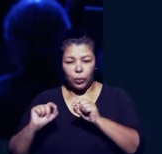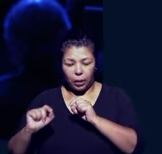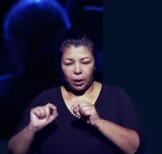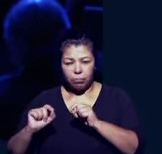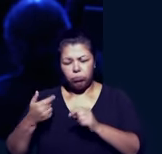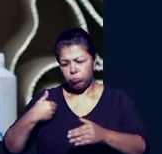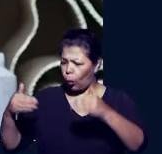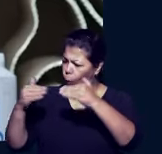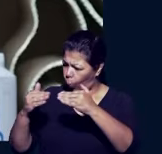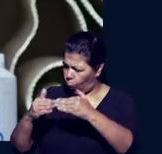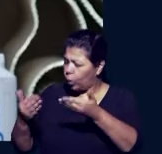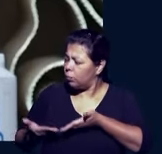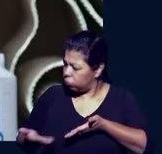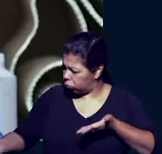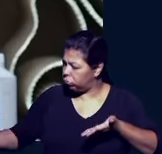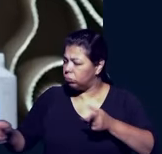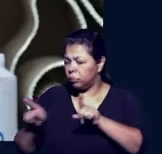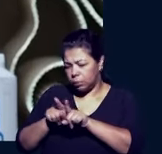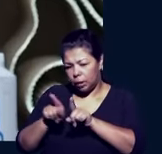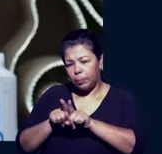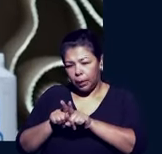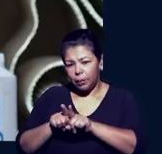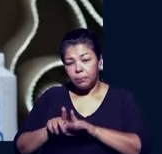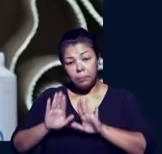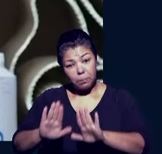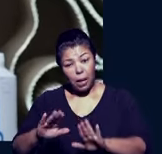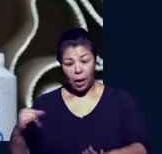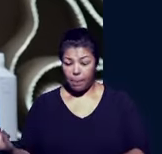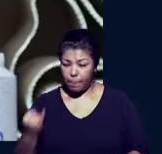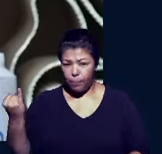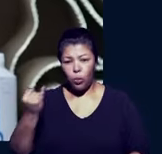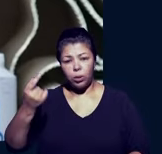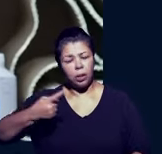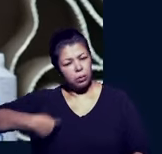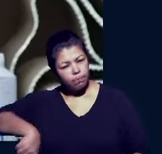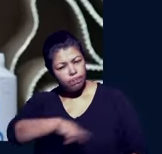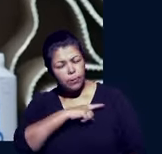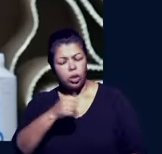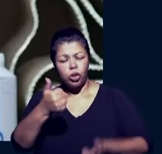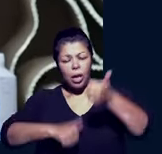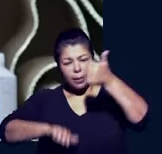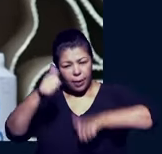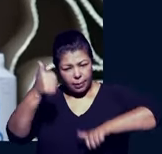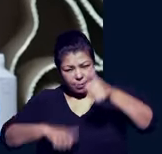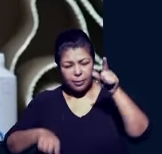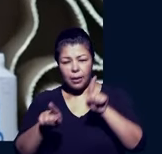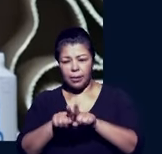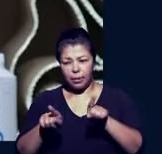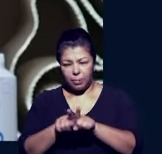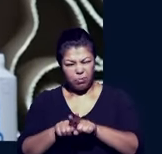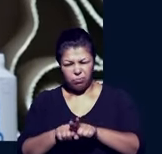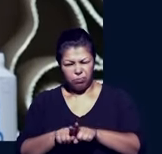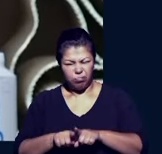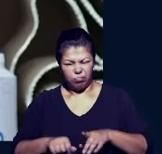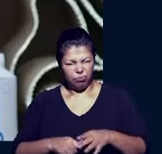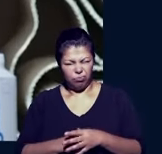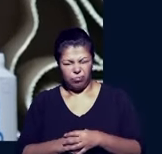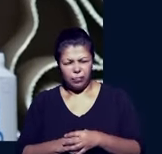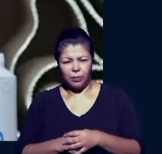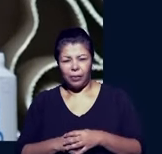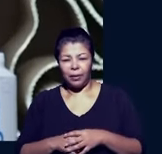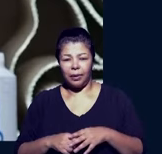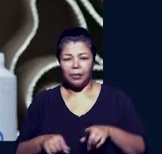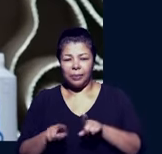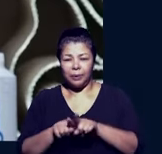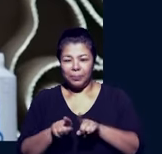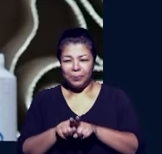concordando com os colegas é importante que nós possamos analisar o ambiente em que vivemos